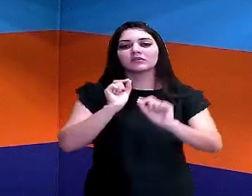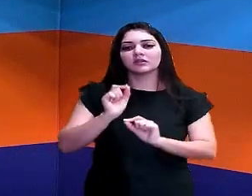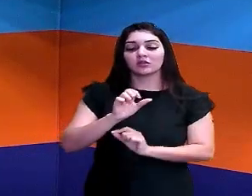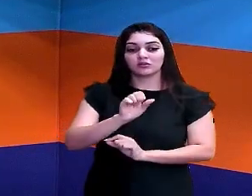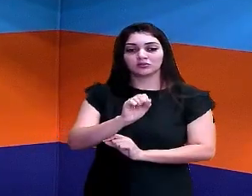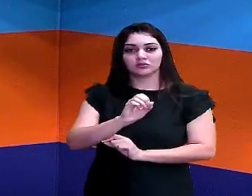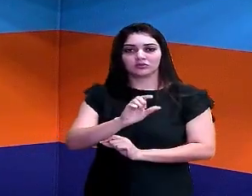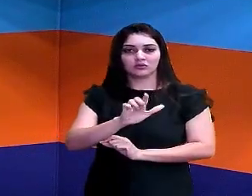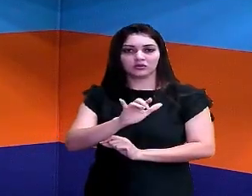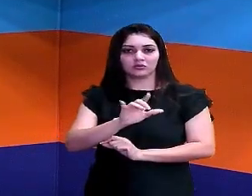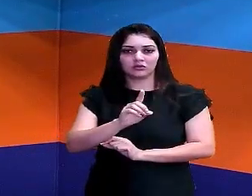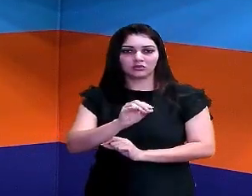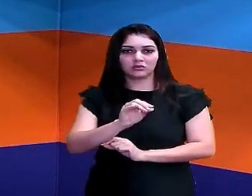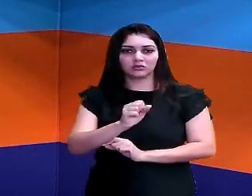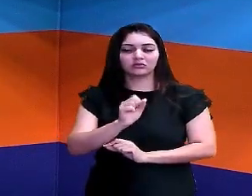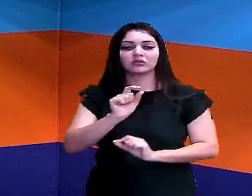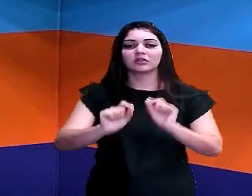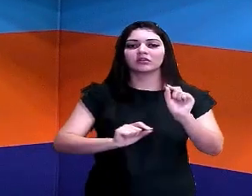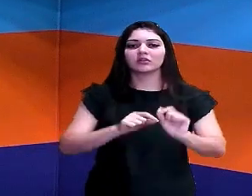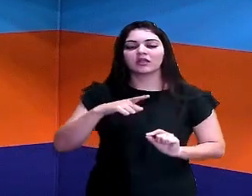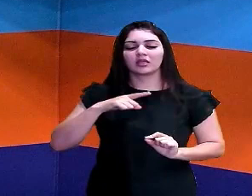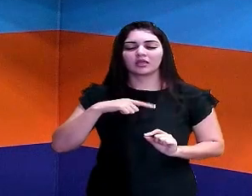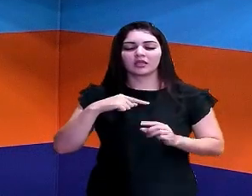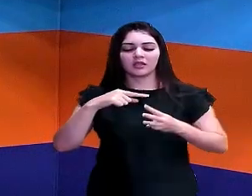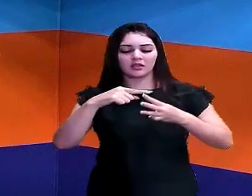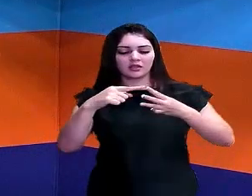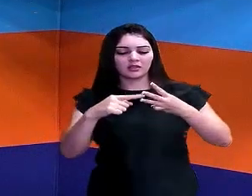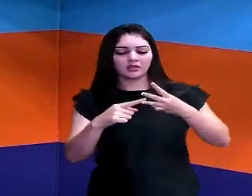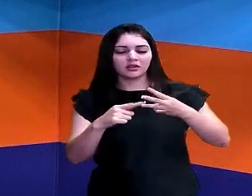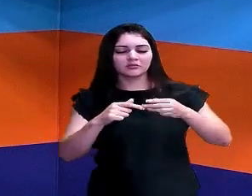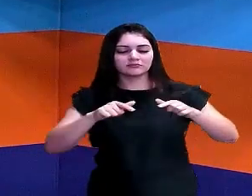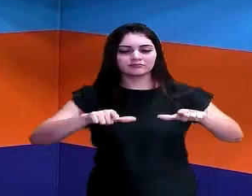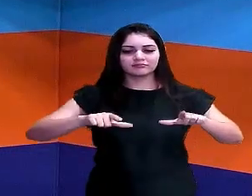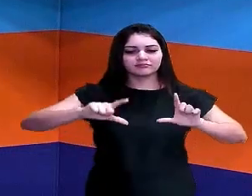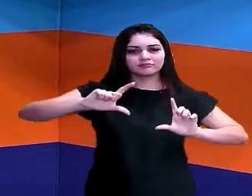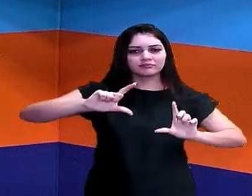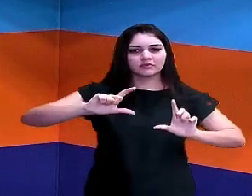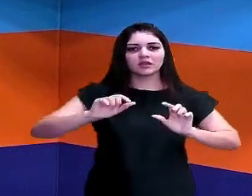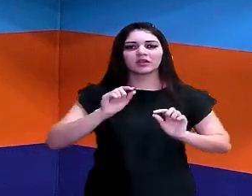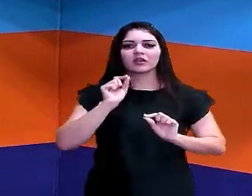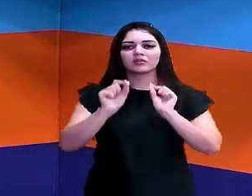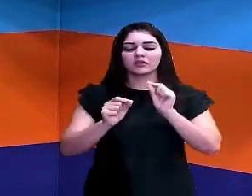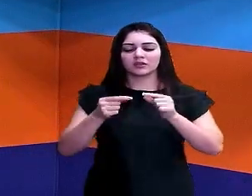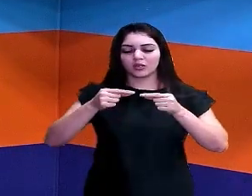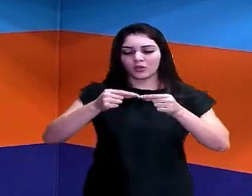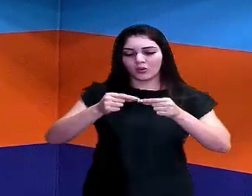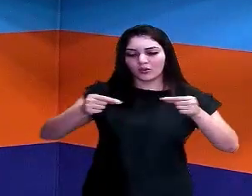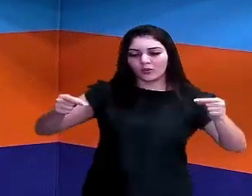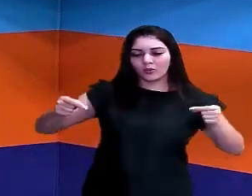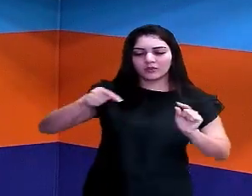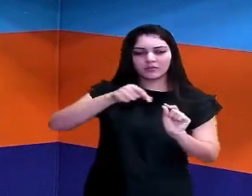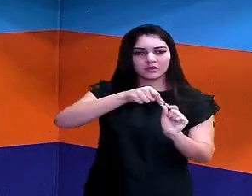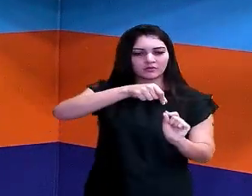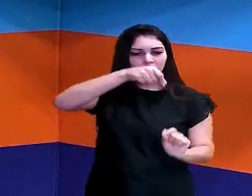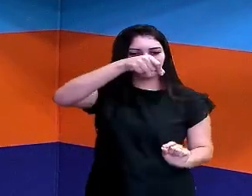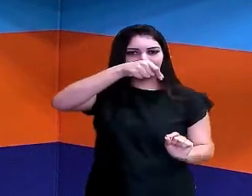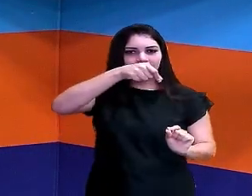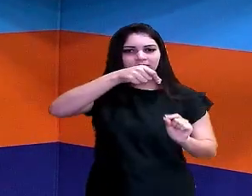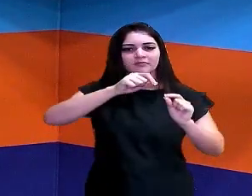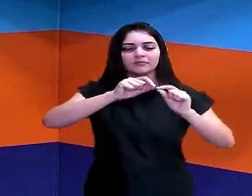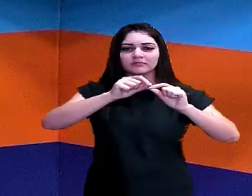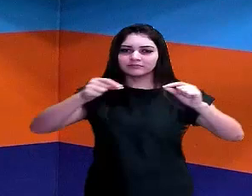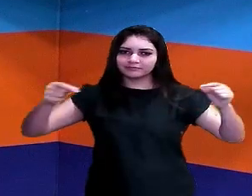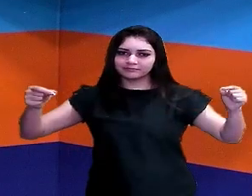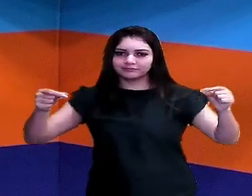sólidos geométricos são aqueles que têm três dimensões. E essas dimensões são comprimento, largura e altura.